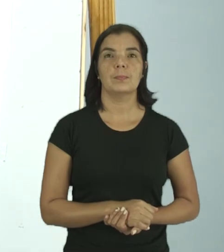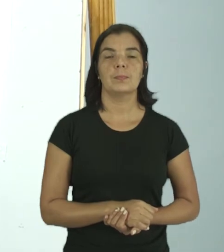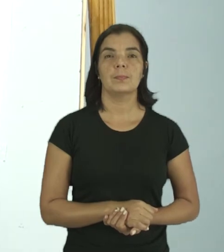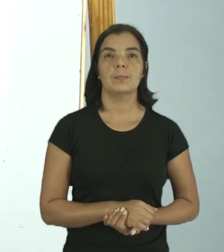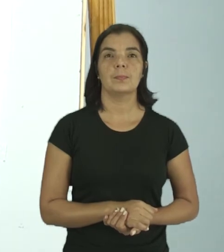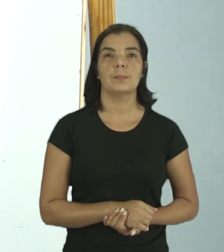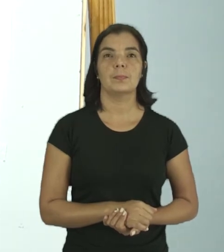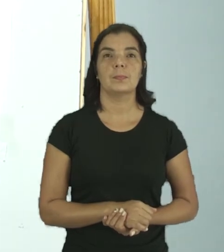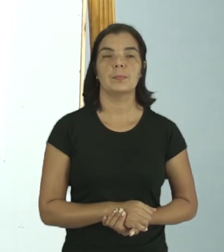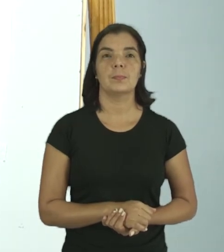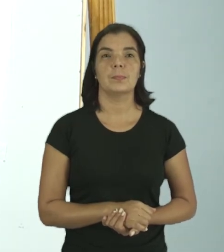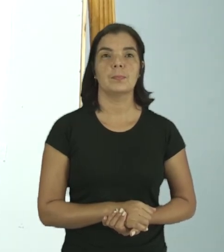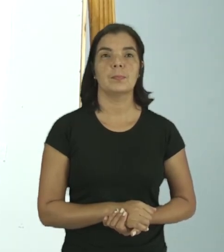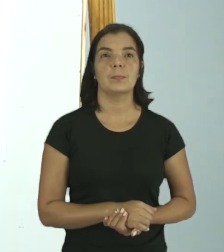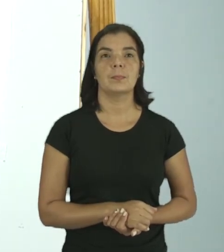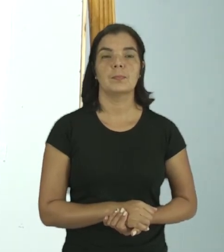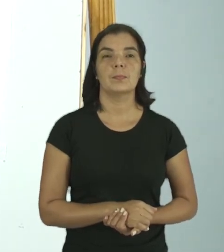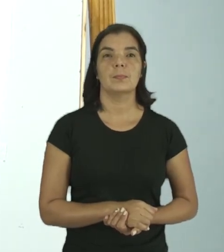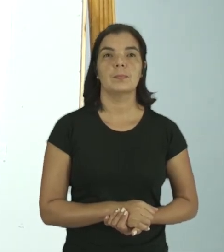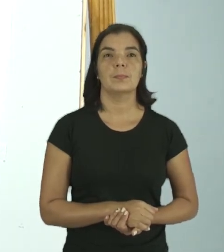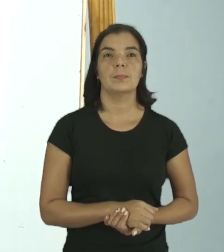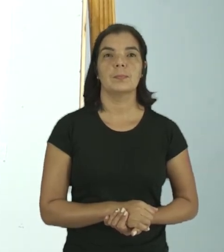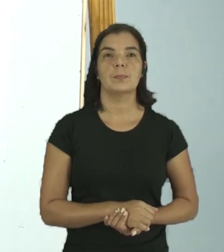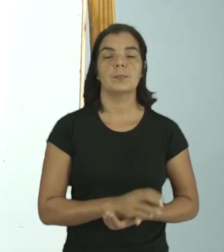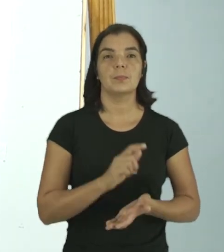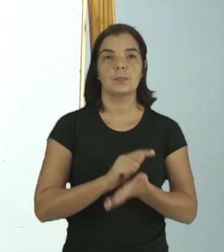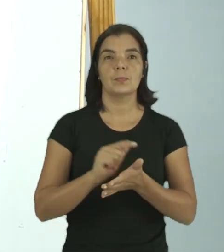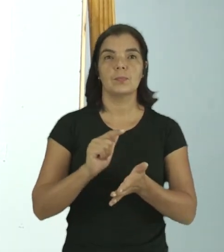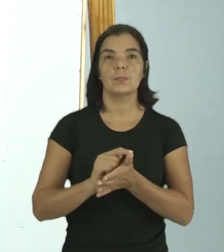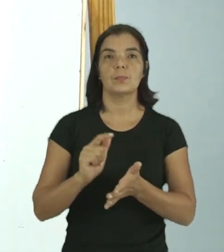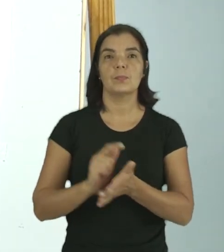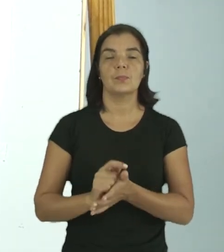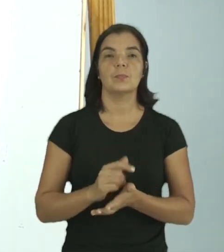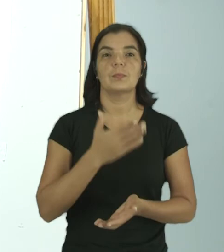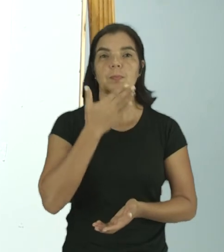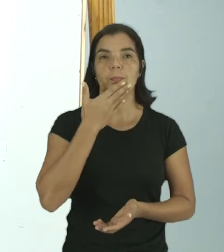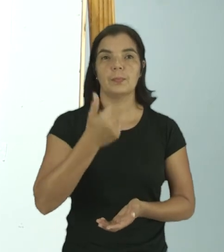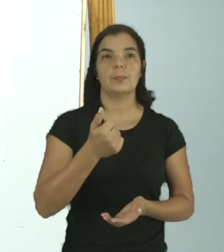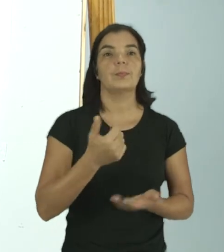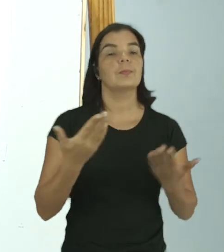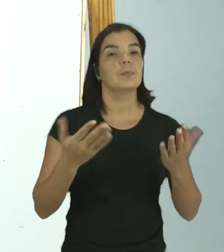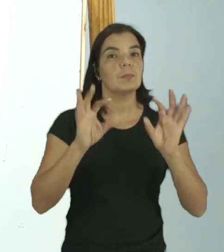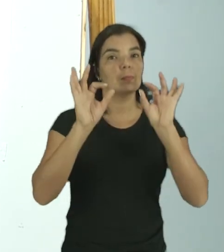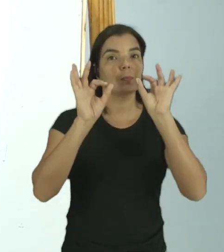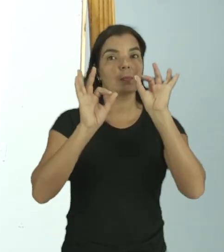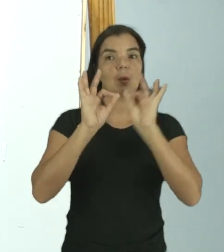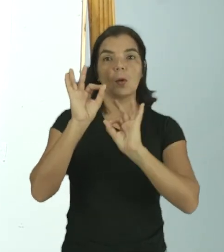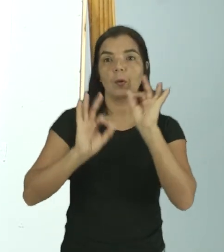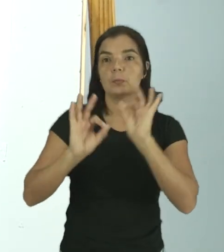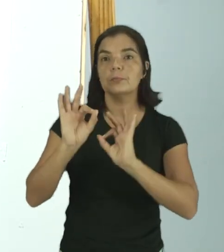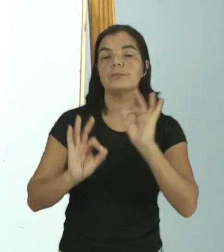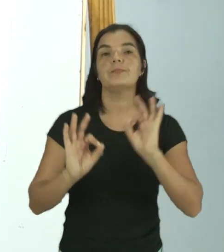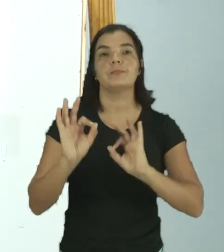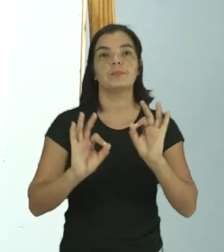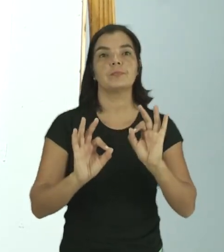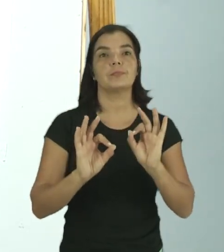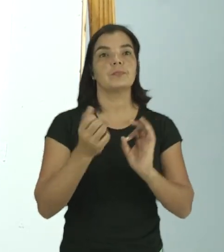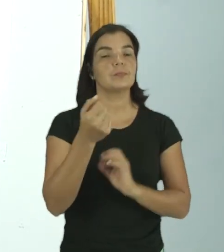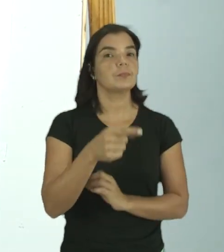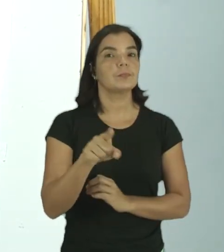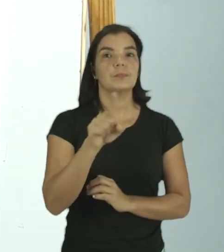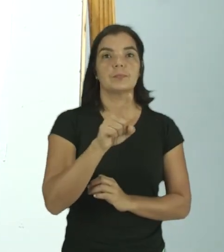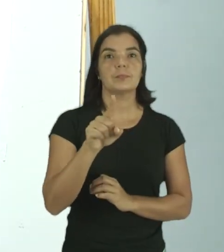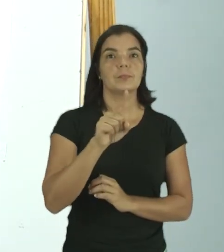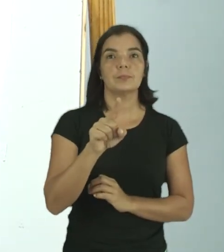eu vou apagar aqui para você compreender melhor a ordem na hora de adicionar eu